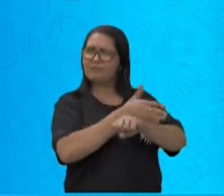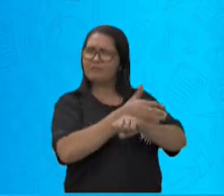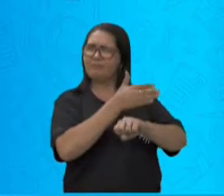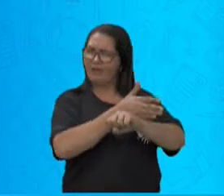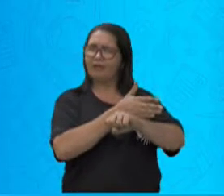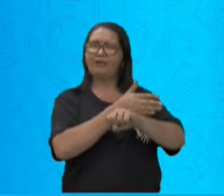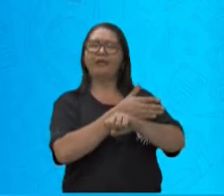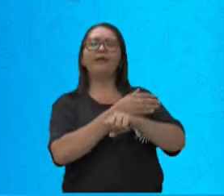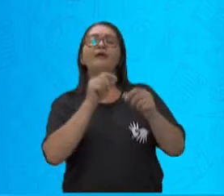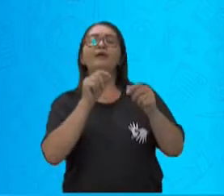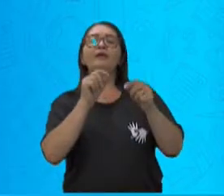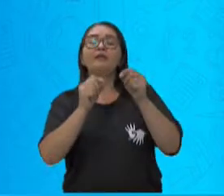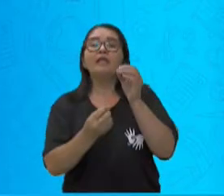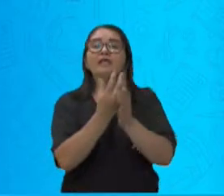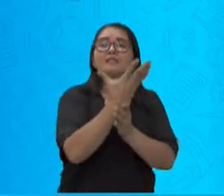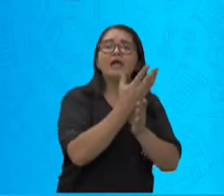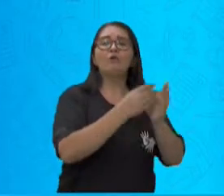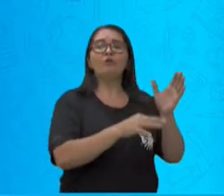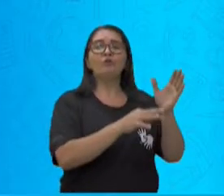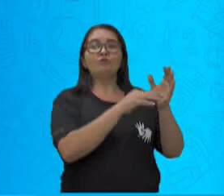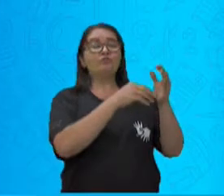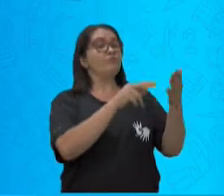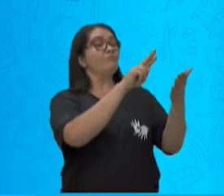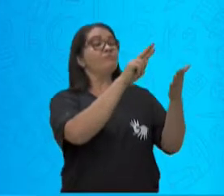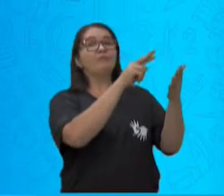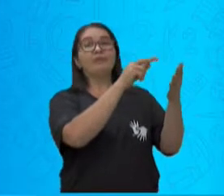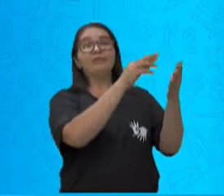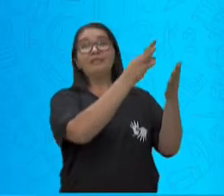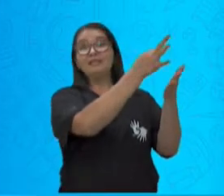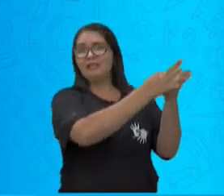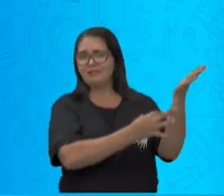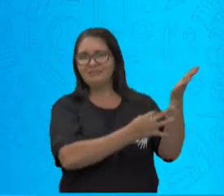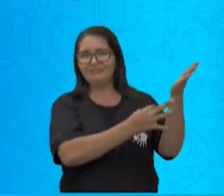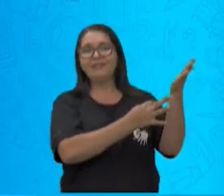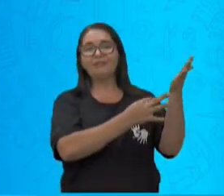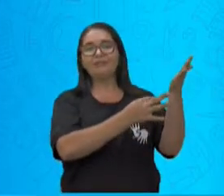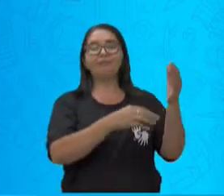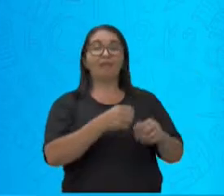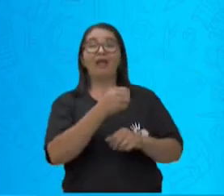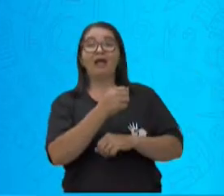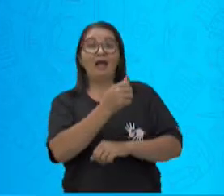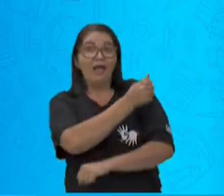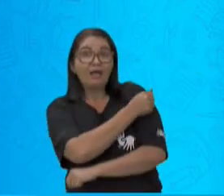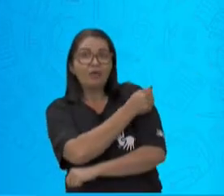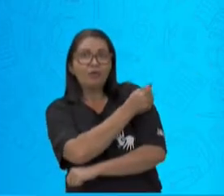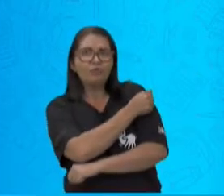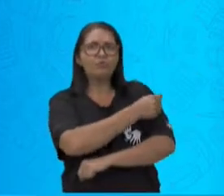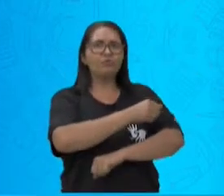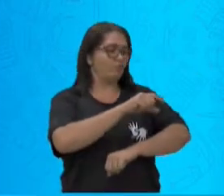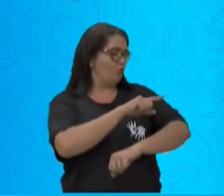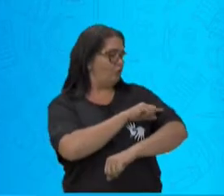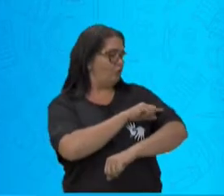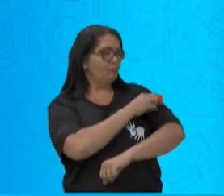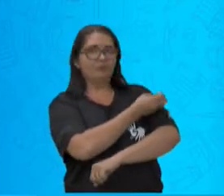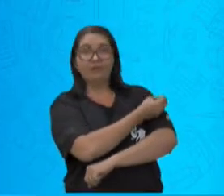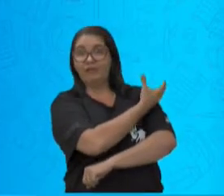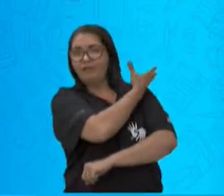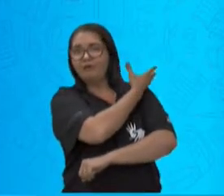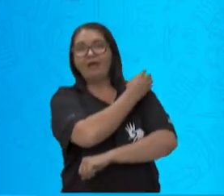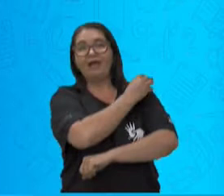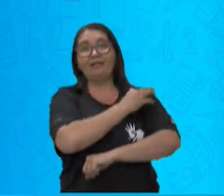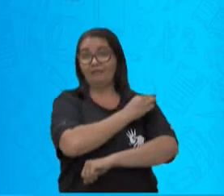texto todos os alunos do ensino fundamental, anos finais e do ensino médio da escola